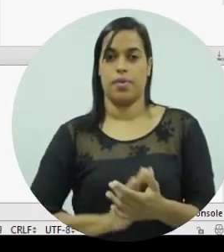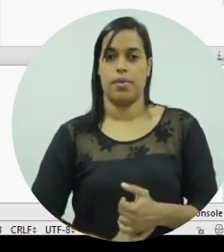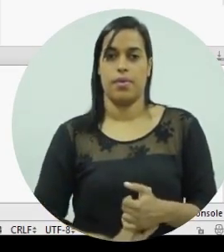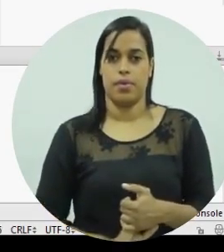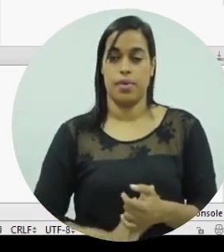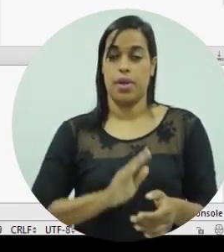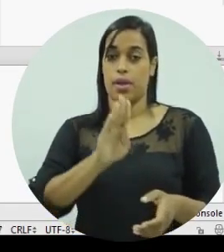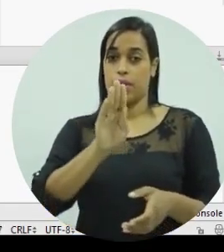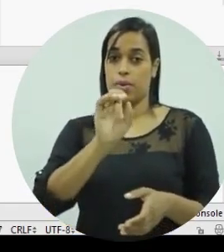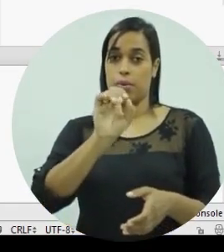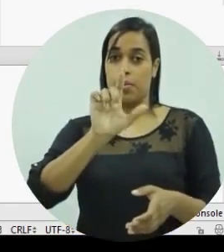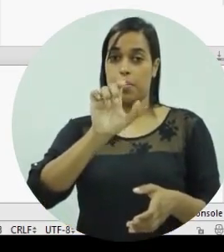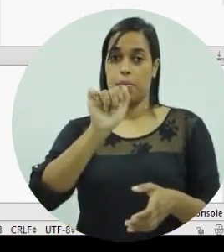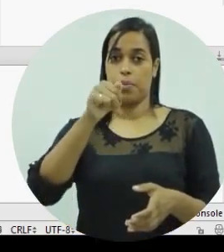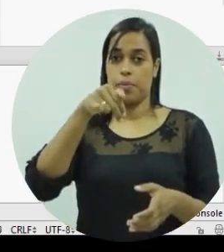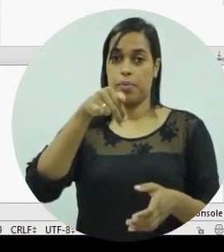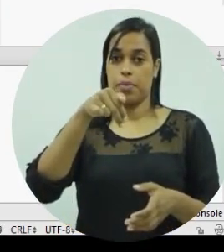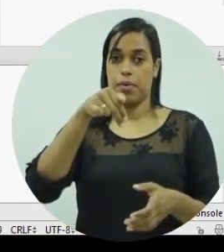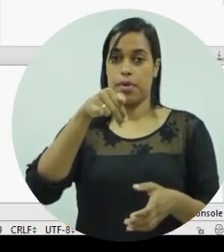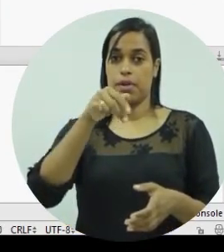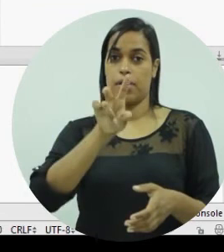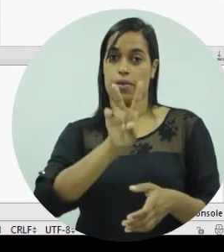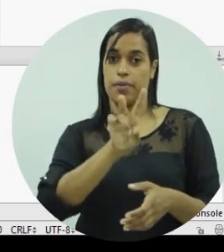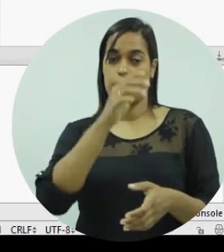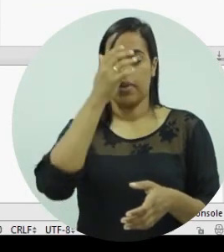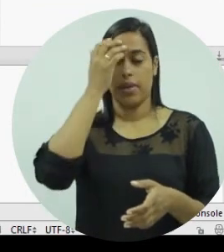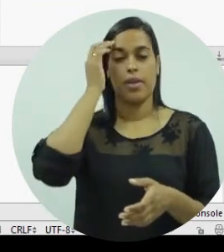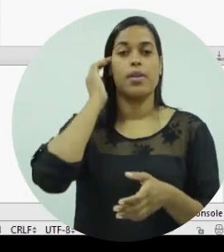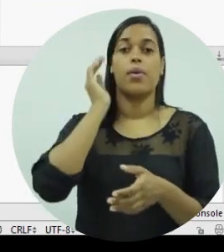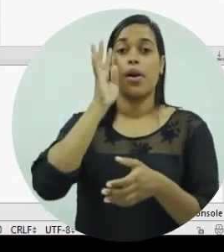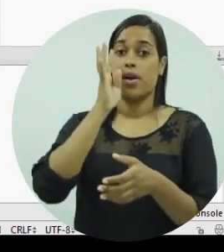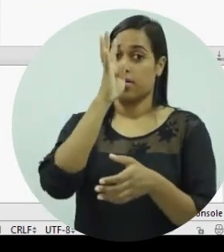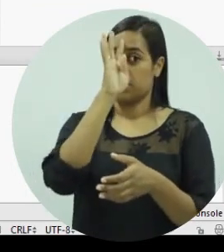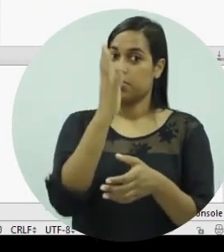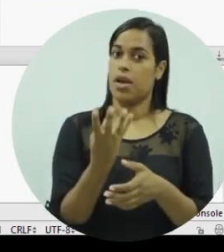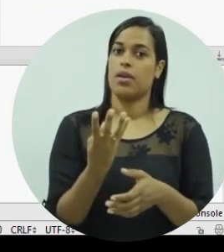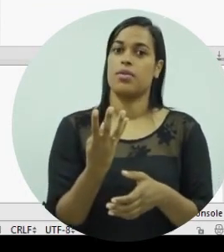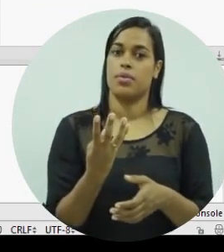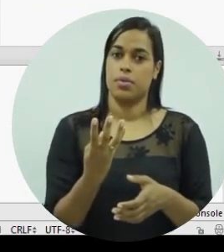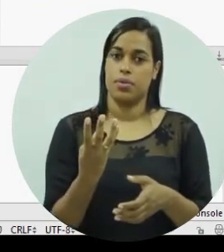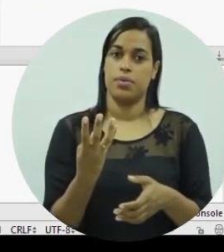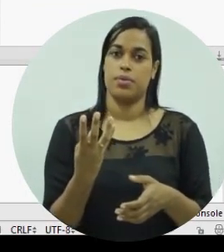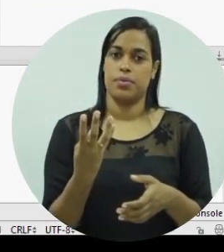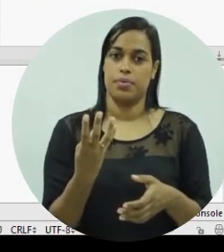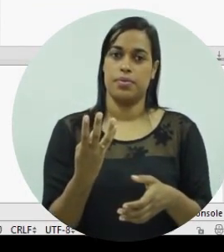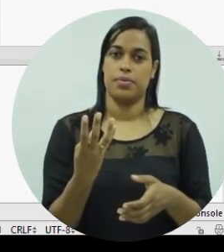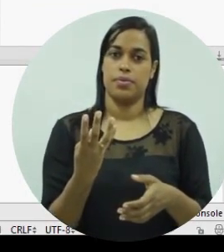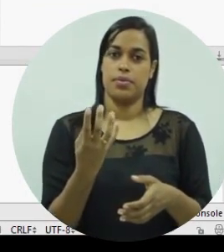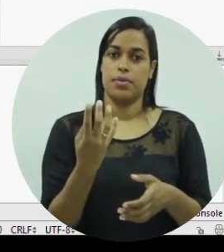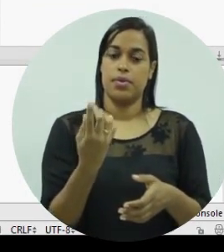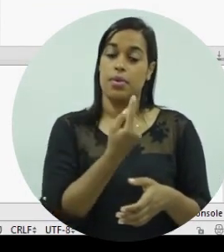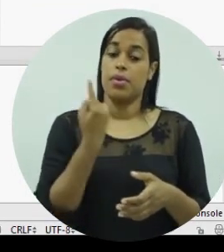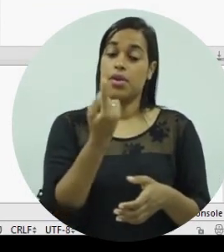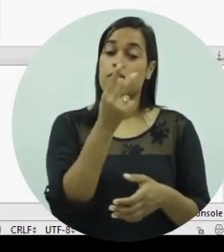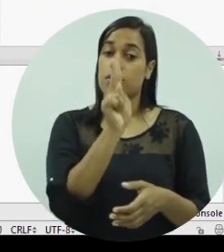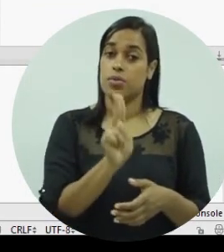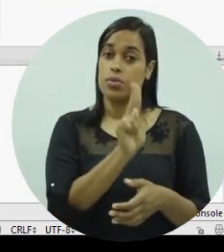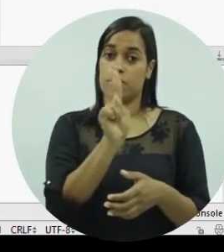e o boolean V, que vai dar o resultado. Então, para a gente utilizar um